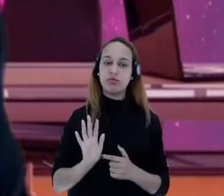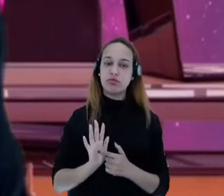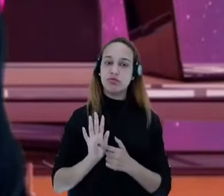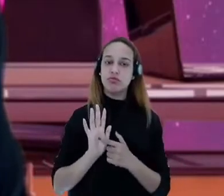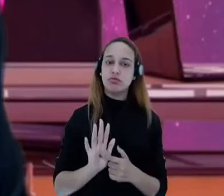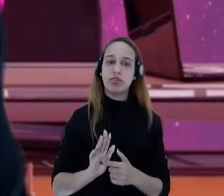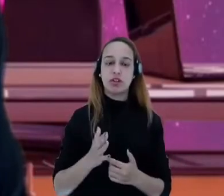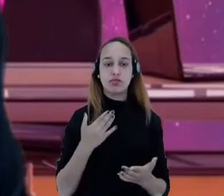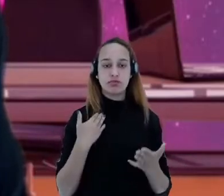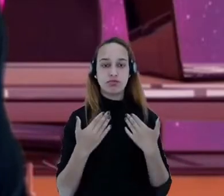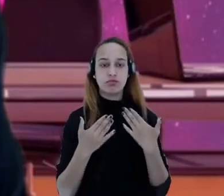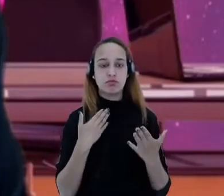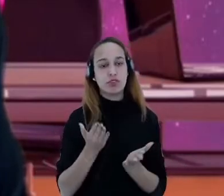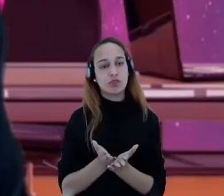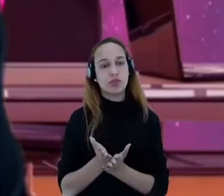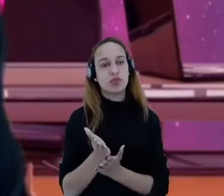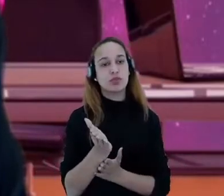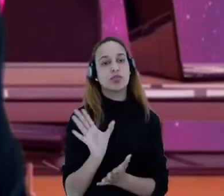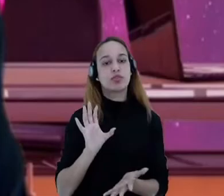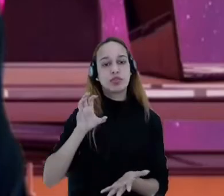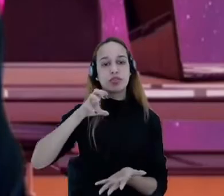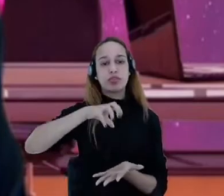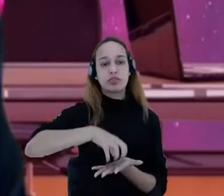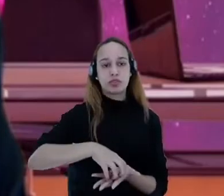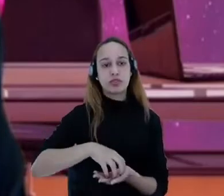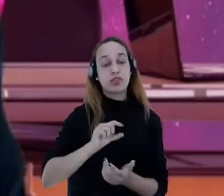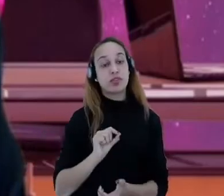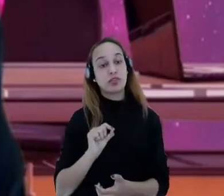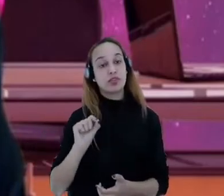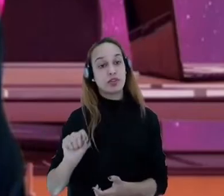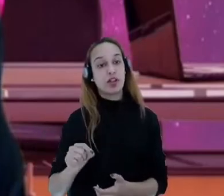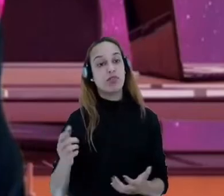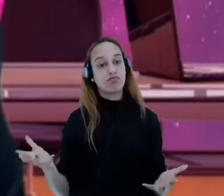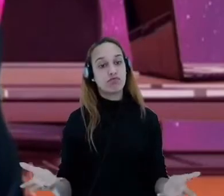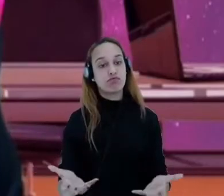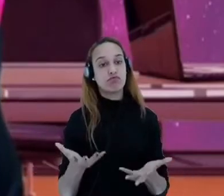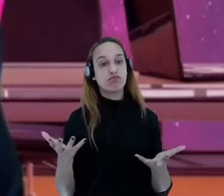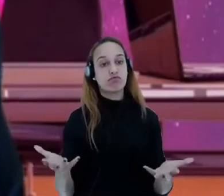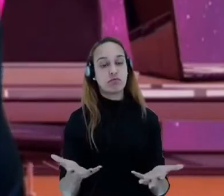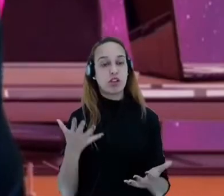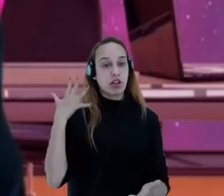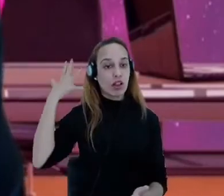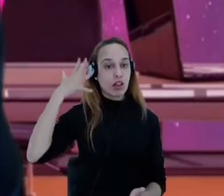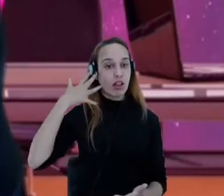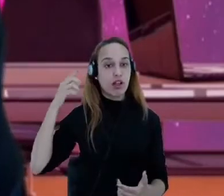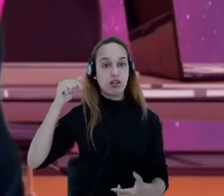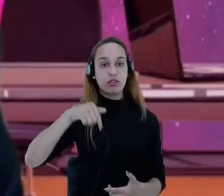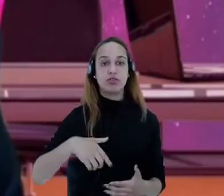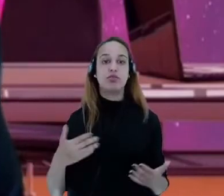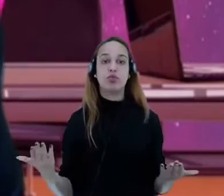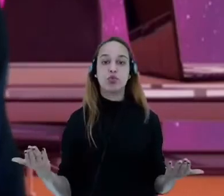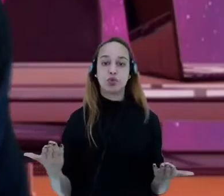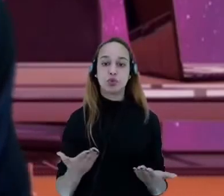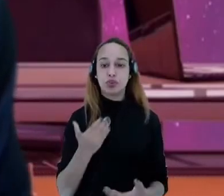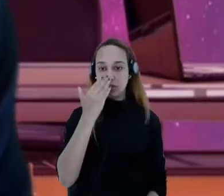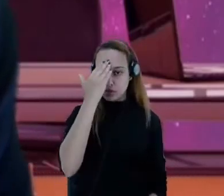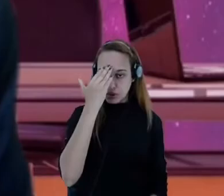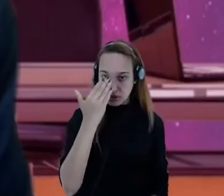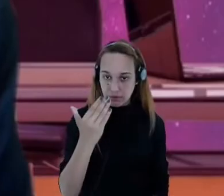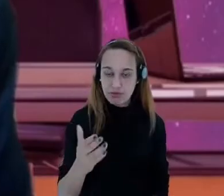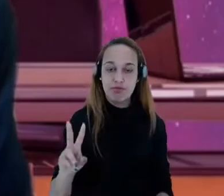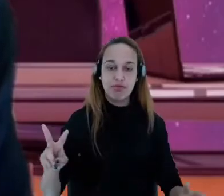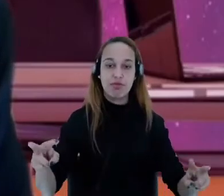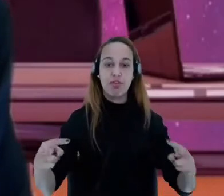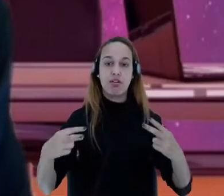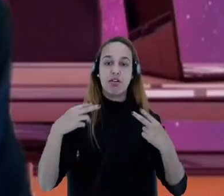rumos do nosso setor, como este que estamos promovendo aqui hoje. Agradeço pela atenção de todos